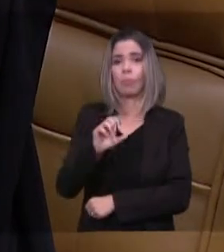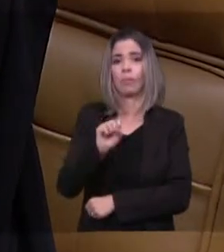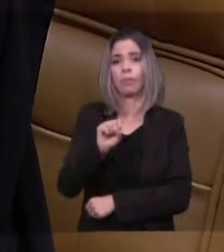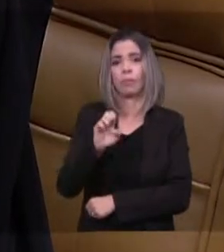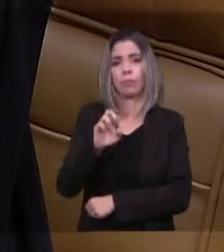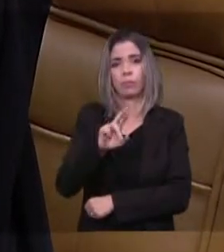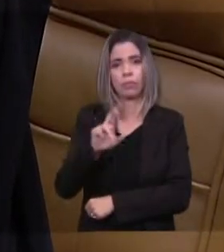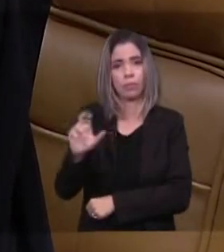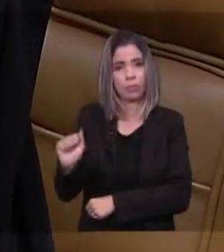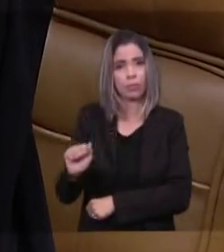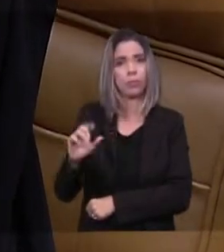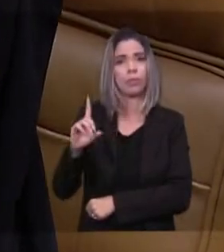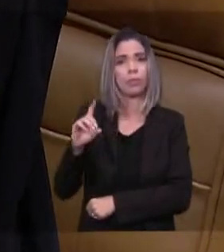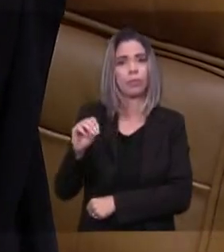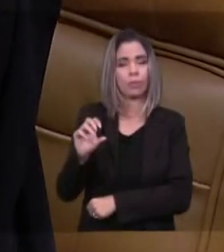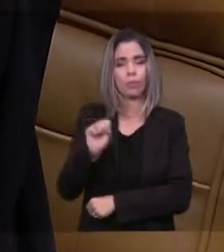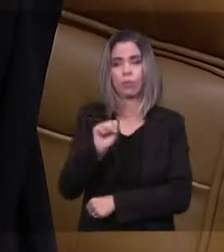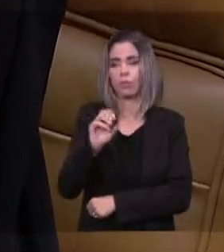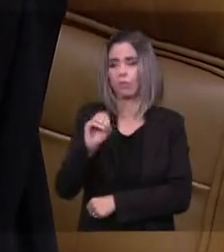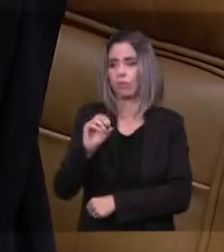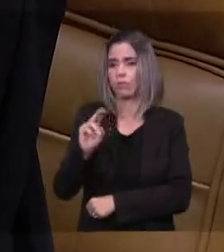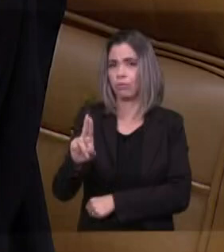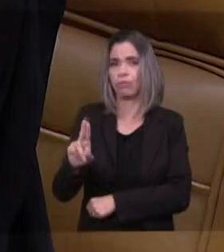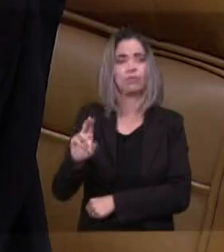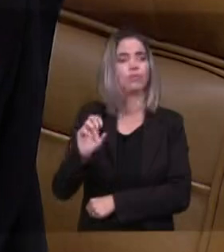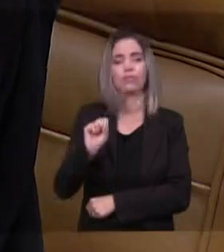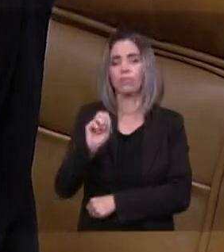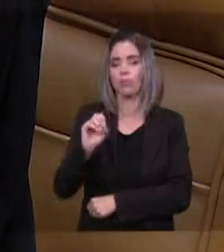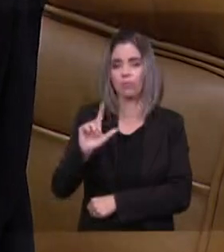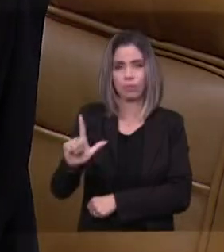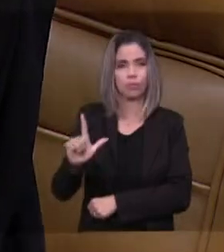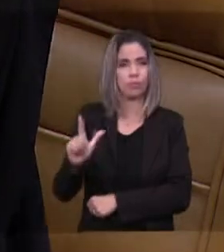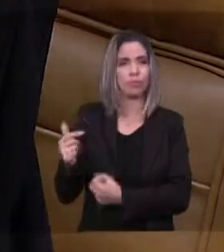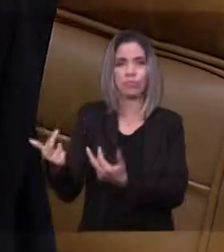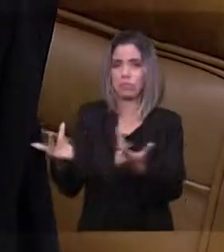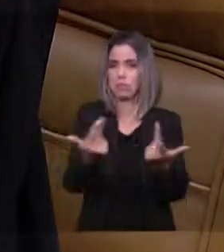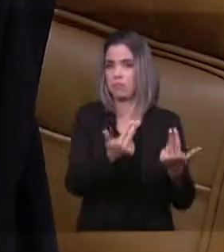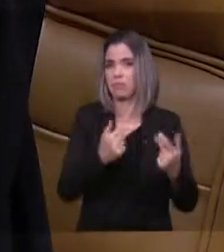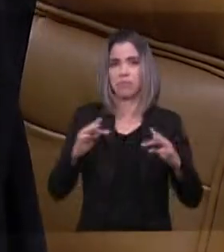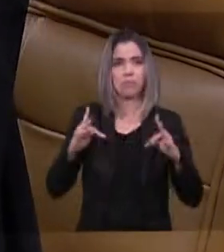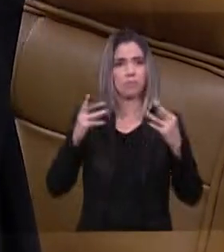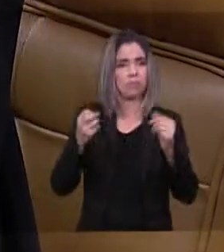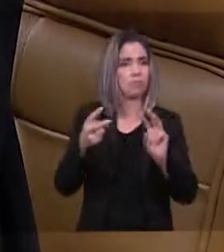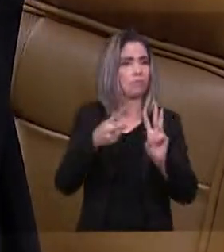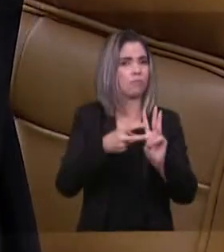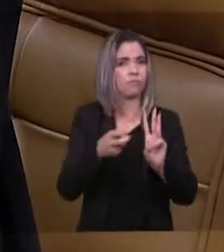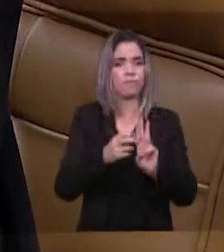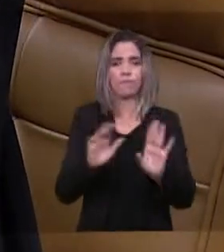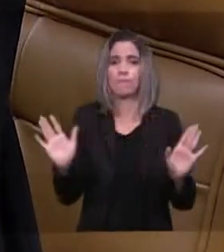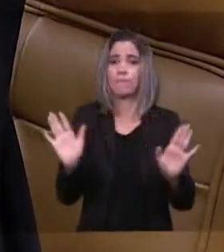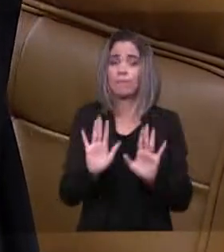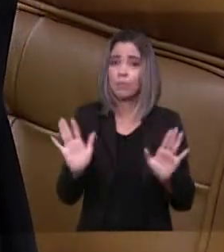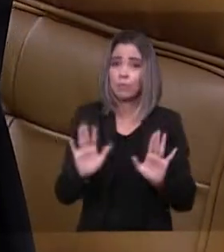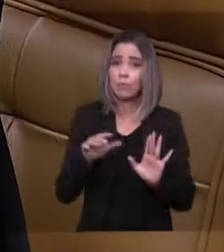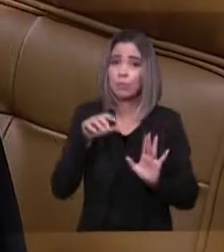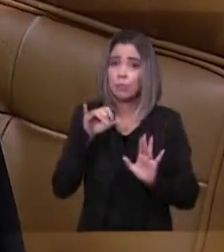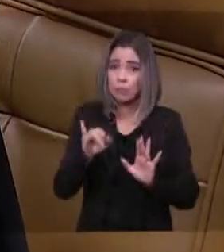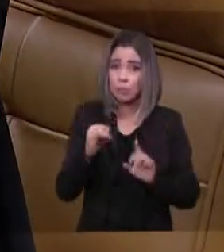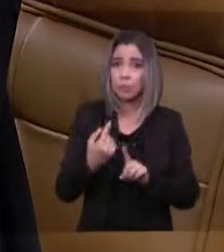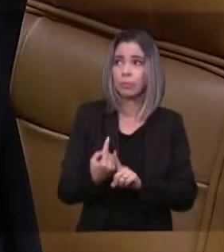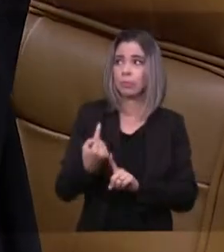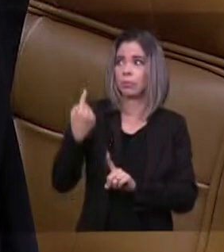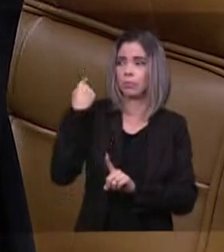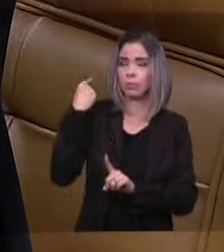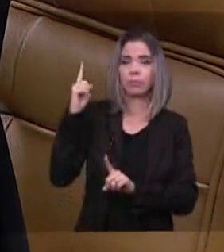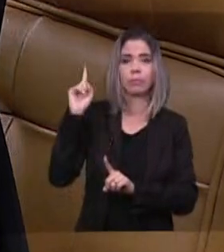de toda e qualquer terra de ocupação tradicional de povos indígenas. De fato, se realmente tivesse sido firmado o